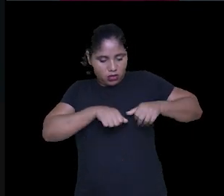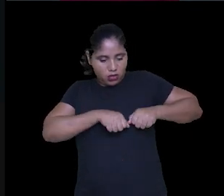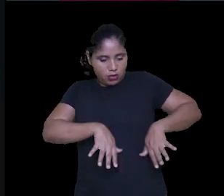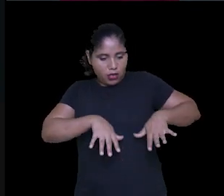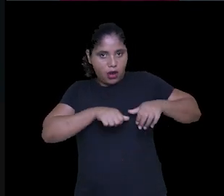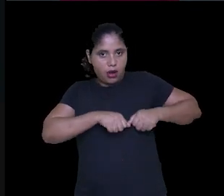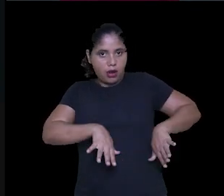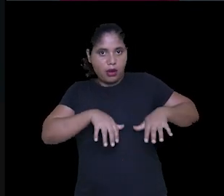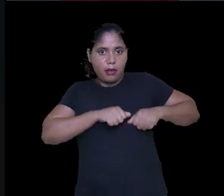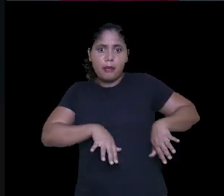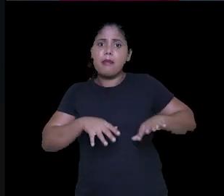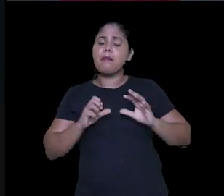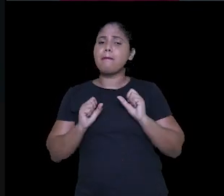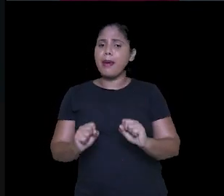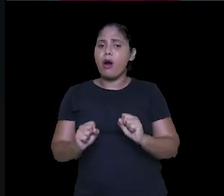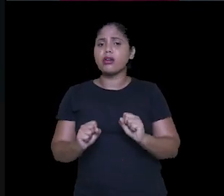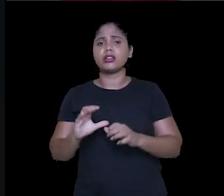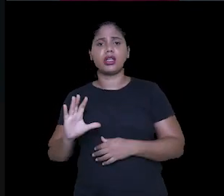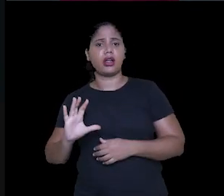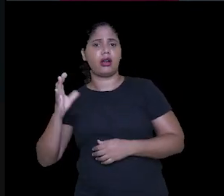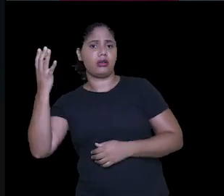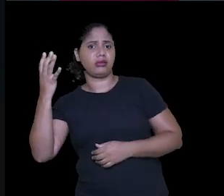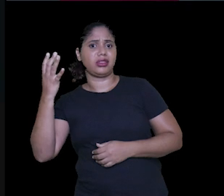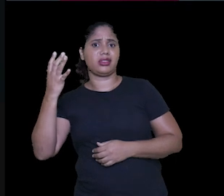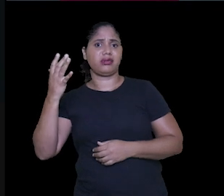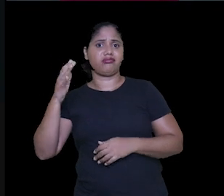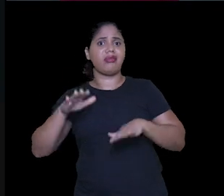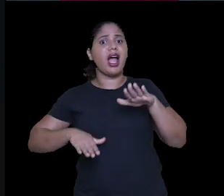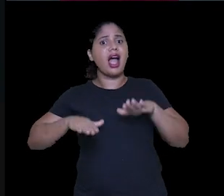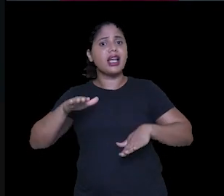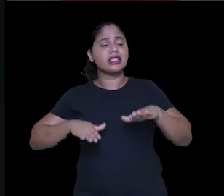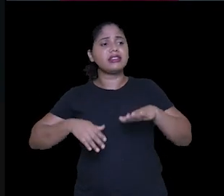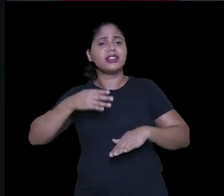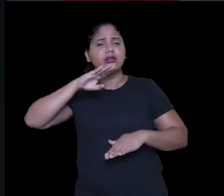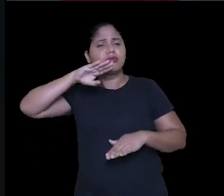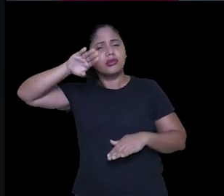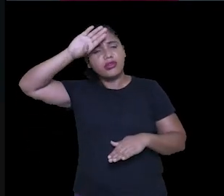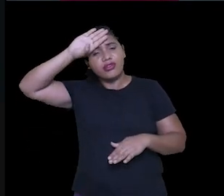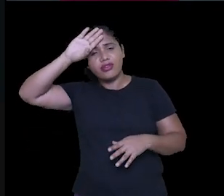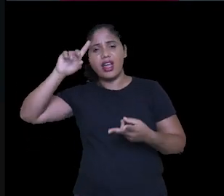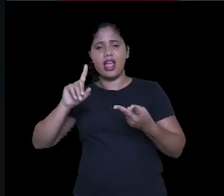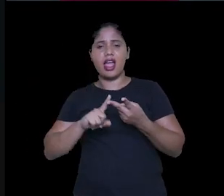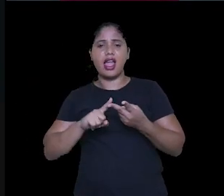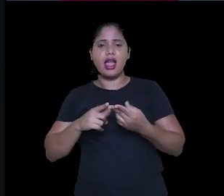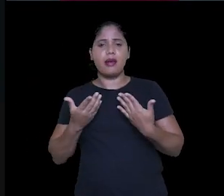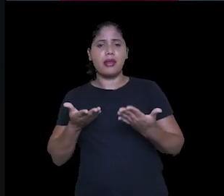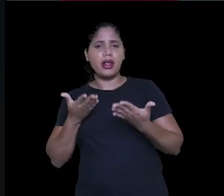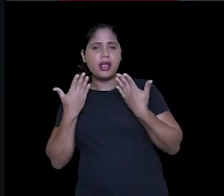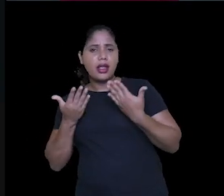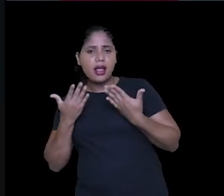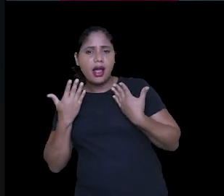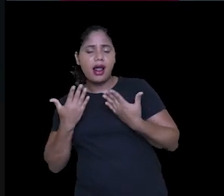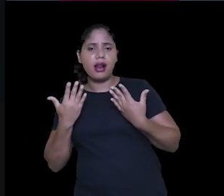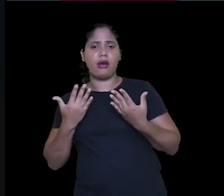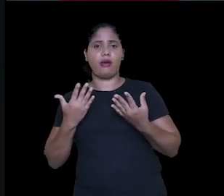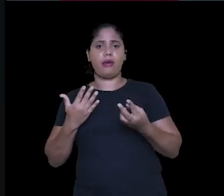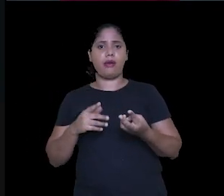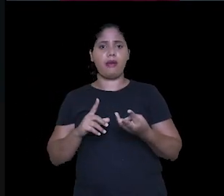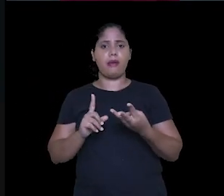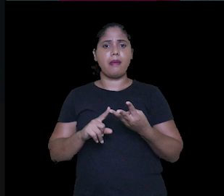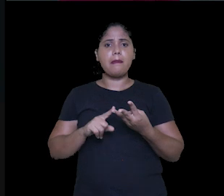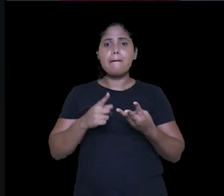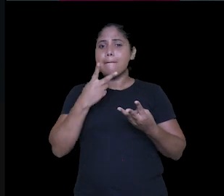está incorreta ou a suspeita de alguma disfunção oral, como a língua presa, que é anquiloglossia.